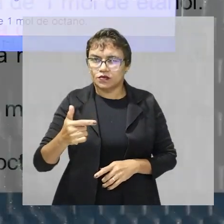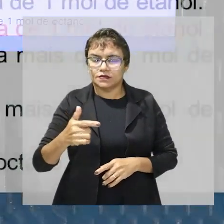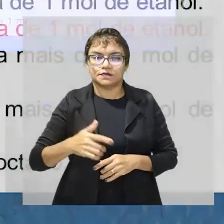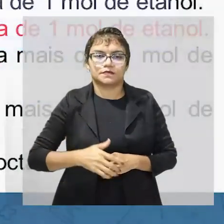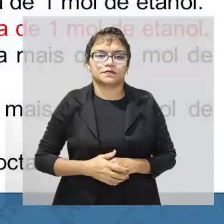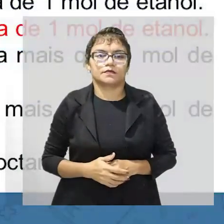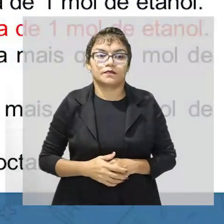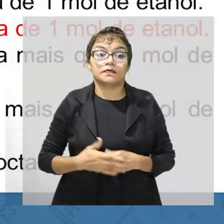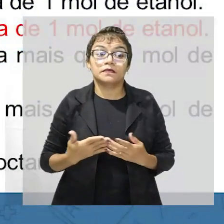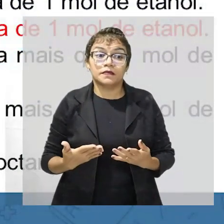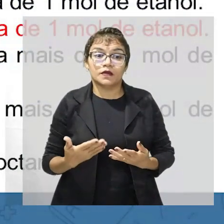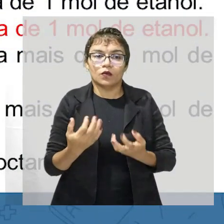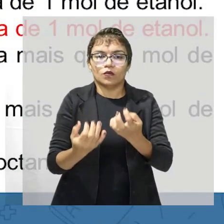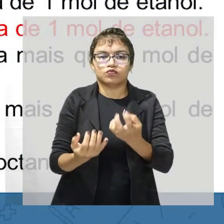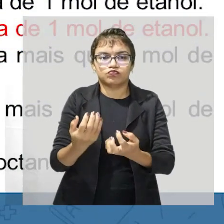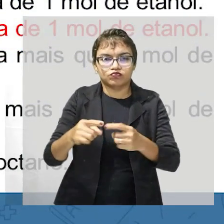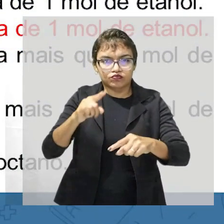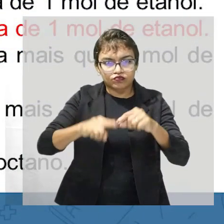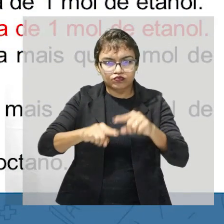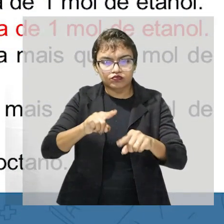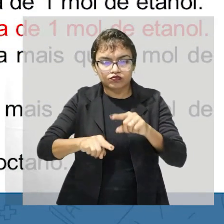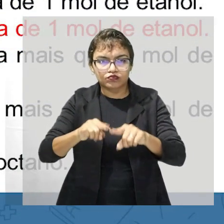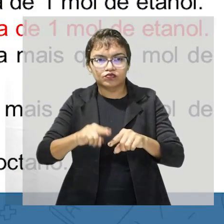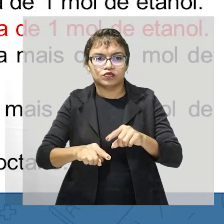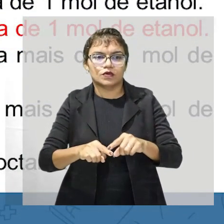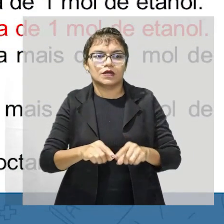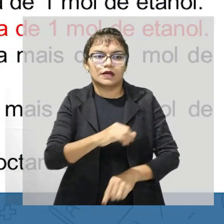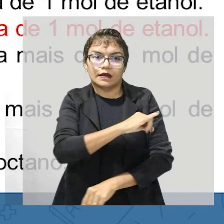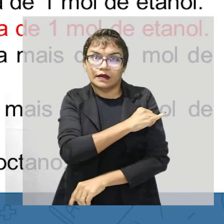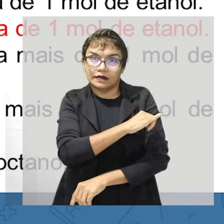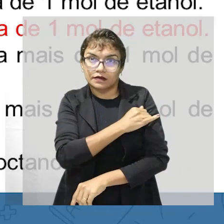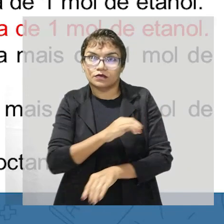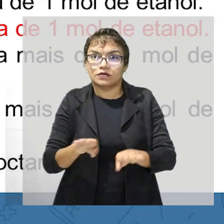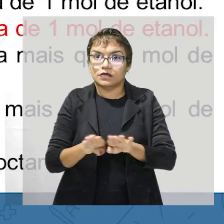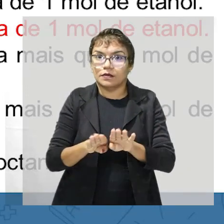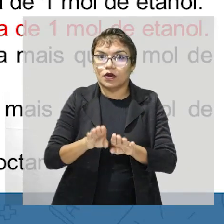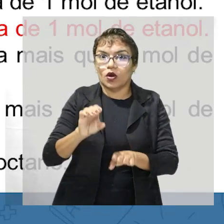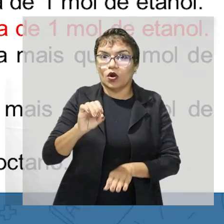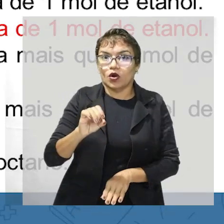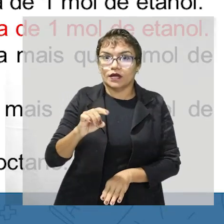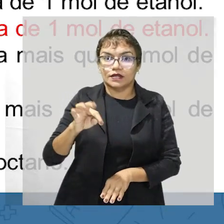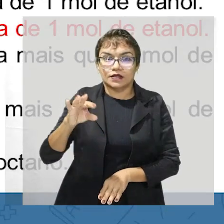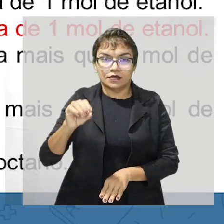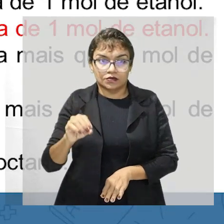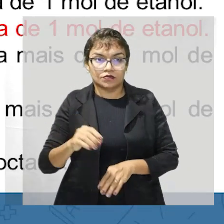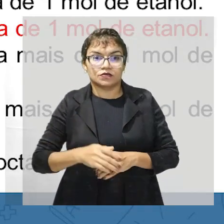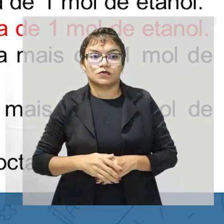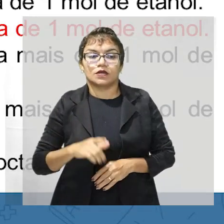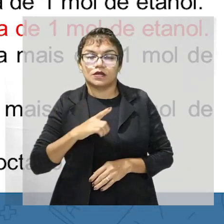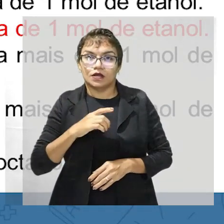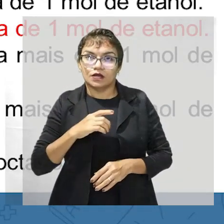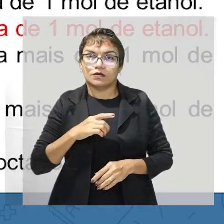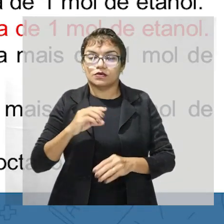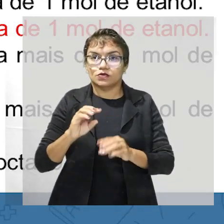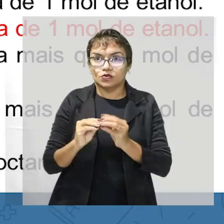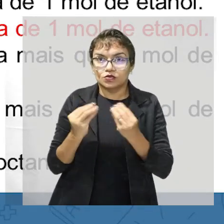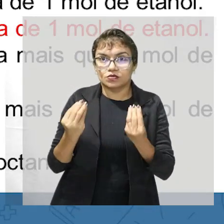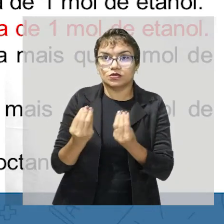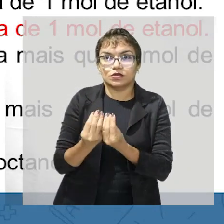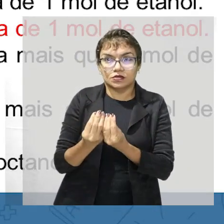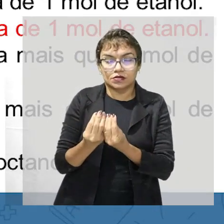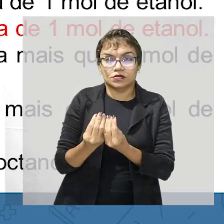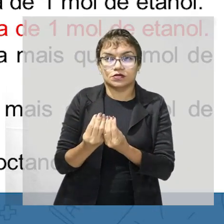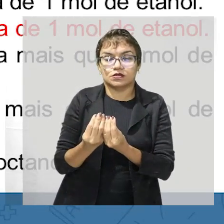compostos orgânicos, né, o etanol e o octano são compostos orgânicos, vai gerar gás carbônico